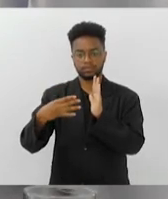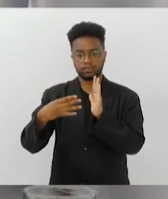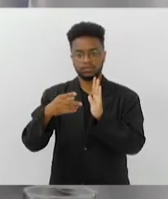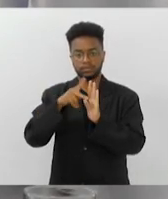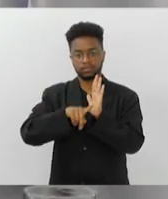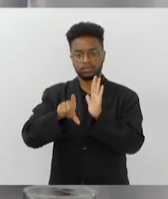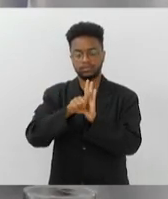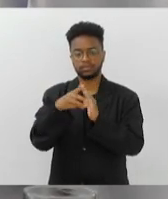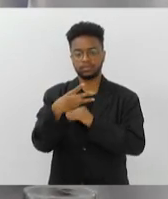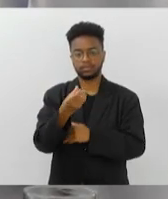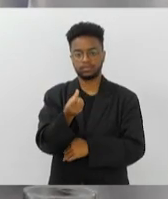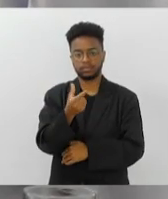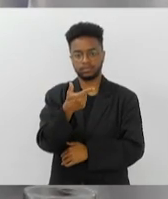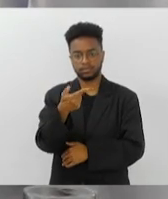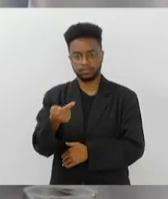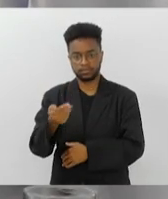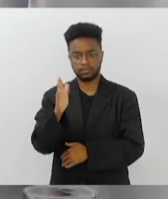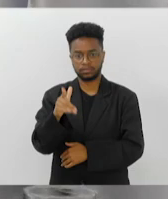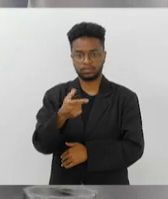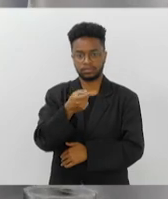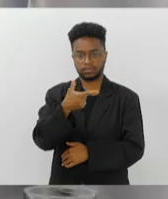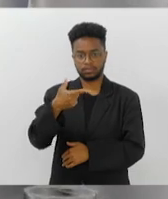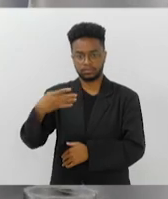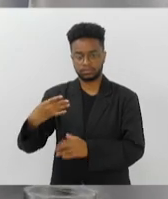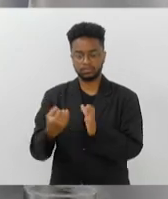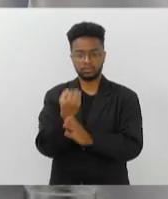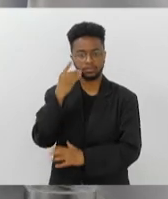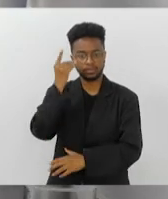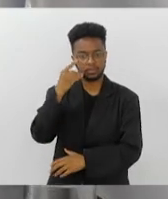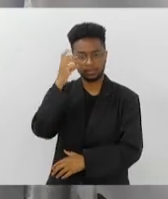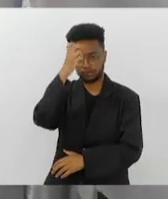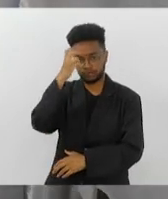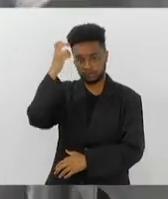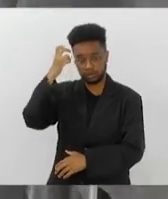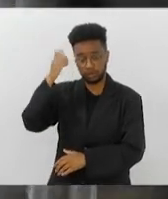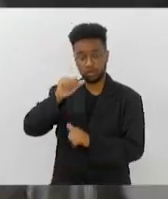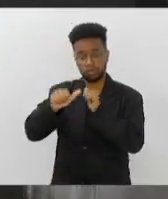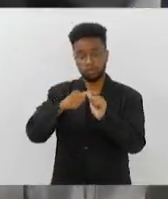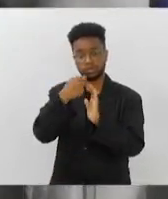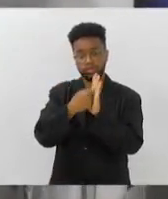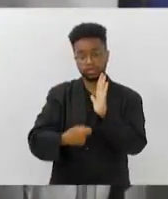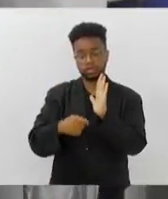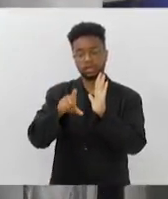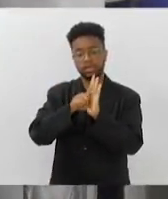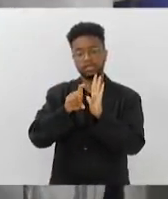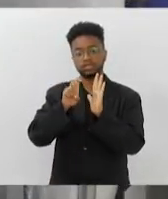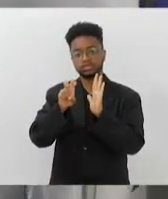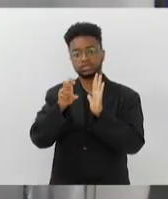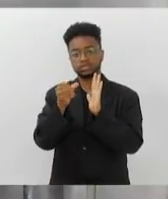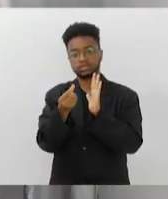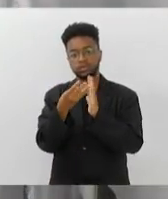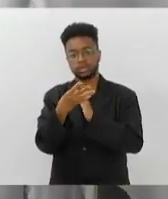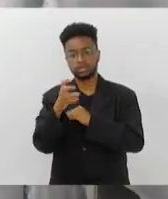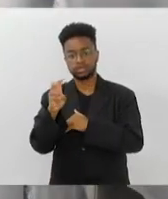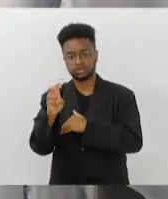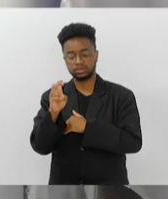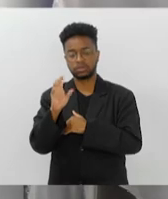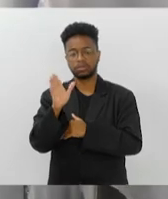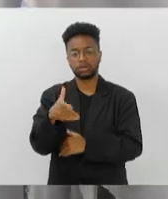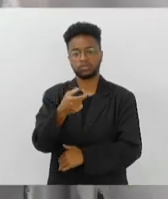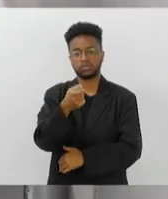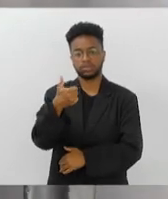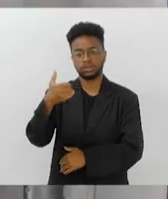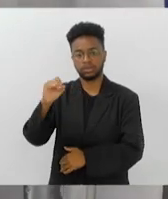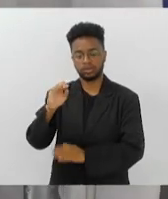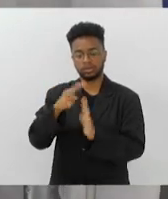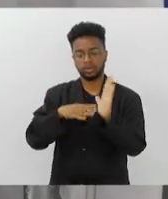PL 3627 de 24, de autoria da deputada Verônica Lima, que altera o texto da Lei 5.645 de 6 de janeiro de 2010, para incluir no